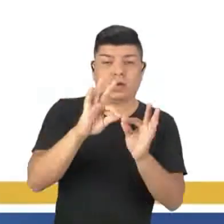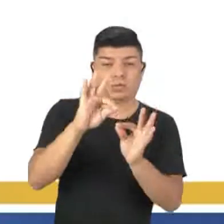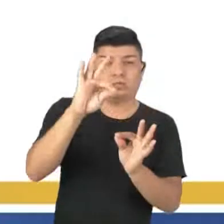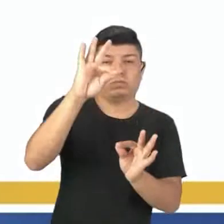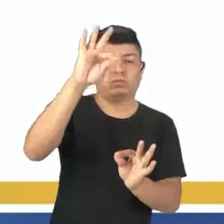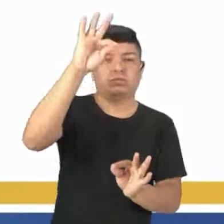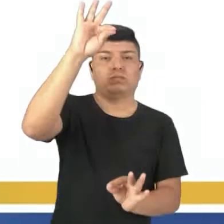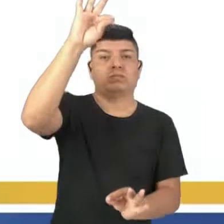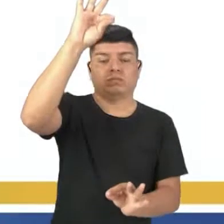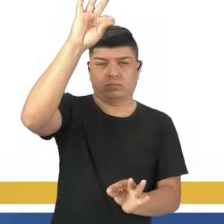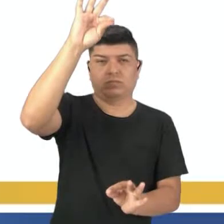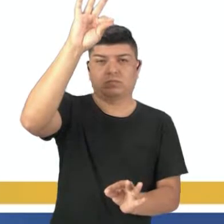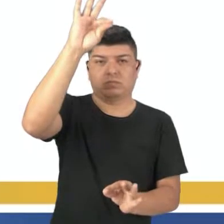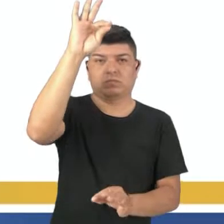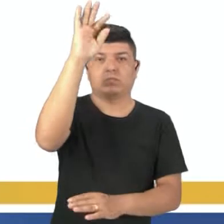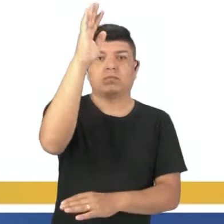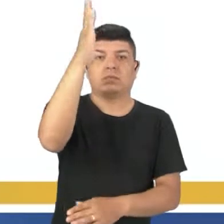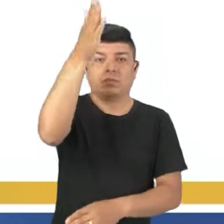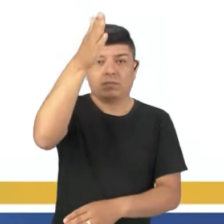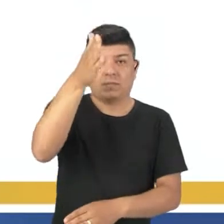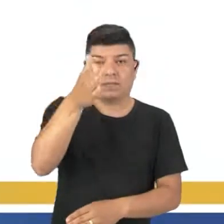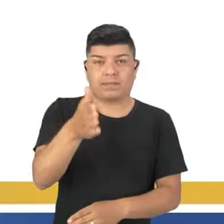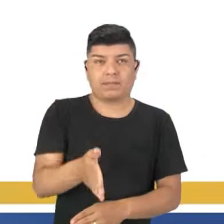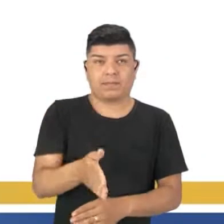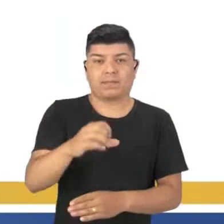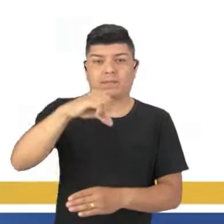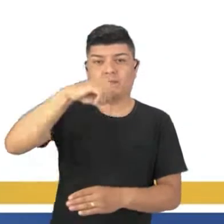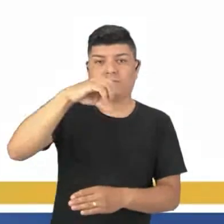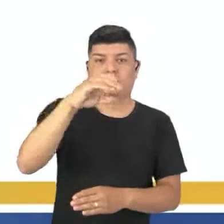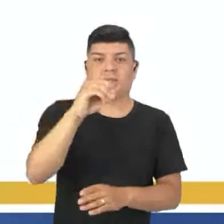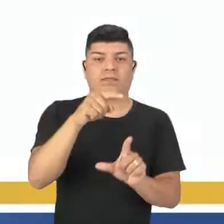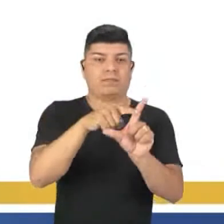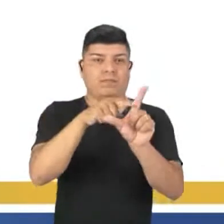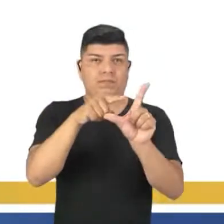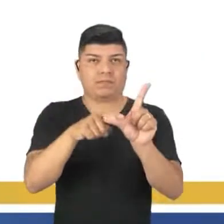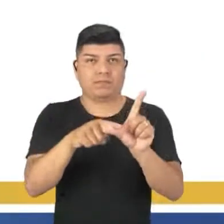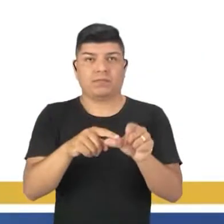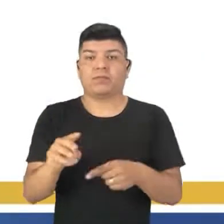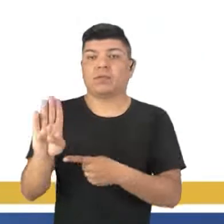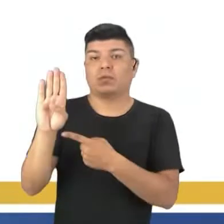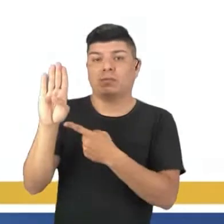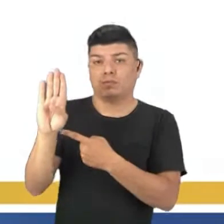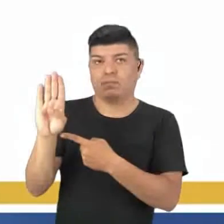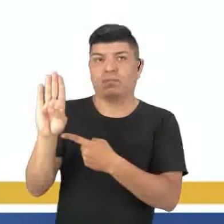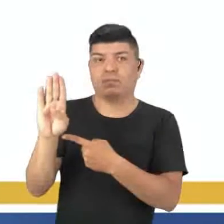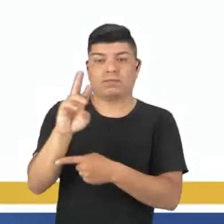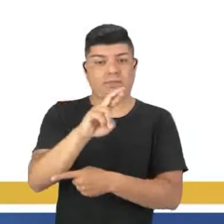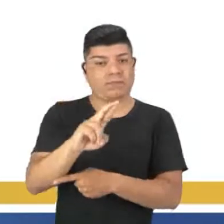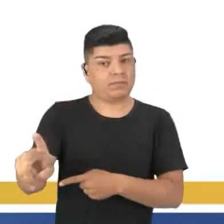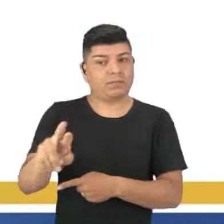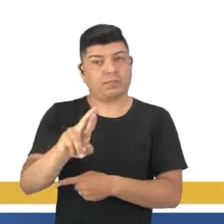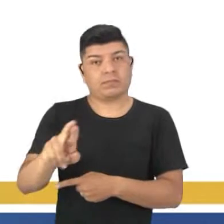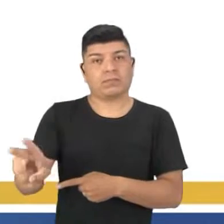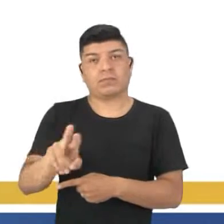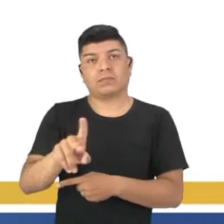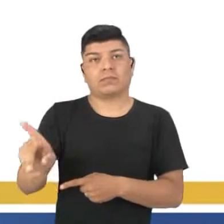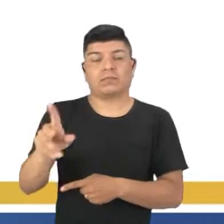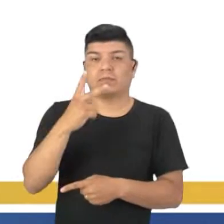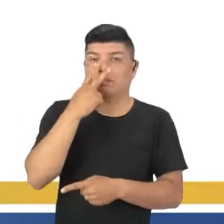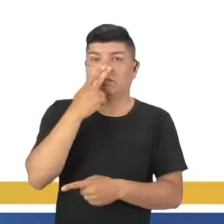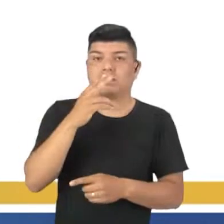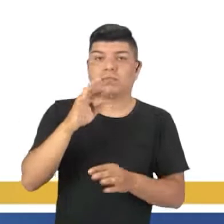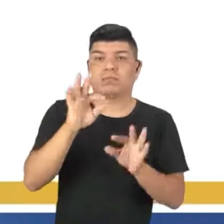são perpendiculares, né, à base, aí formam um ângulo de 90 graus com a base, e já o prisma B não é, né, já que as